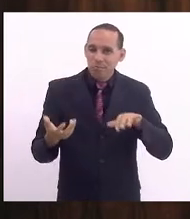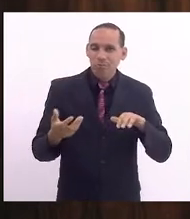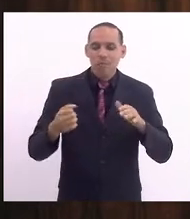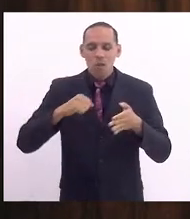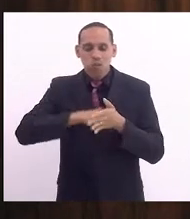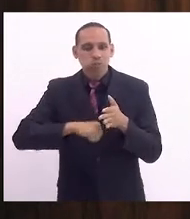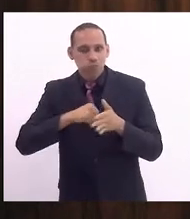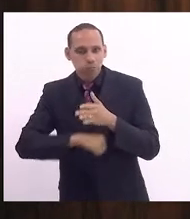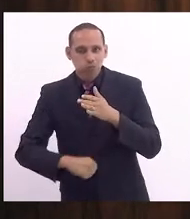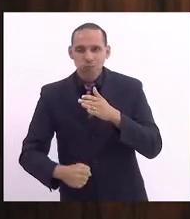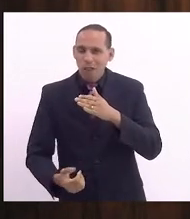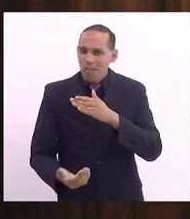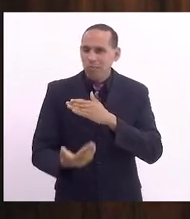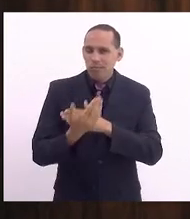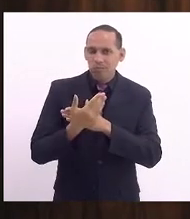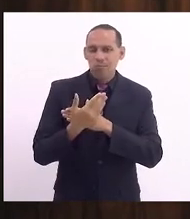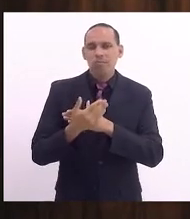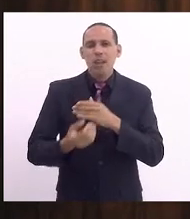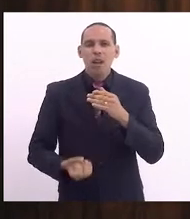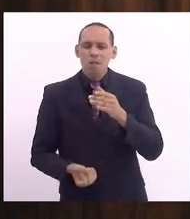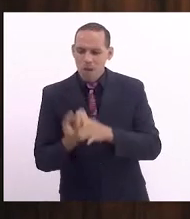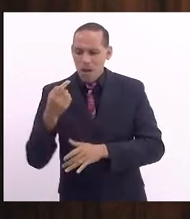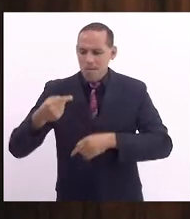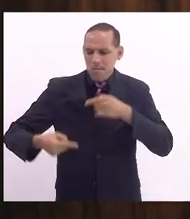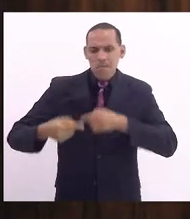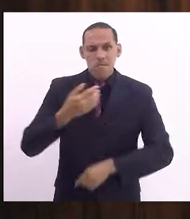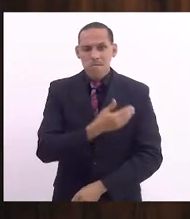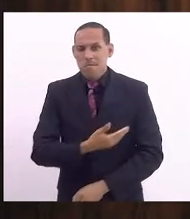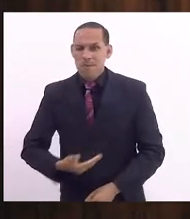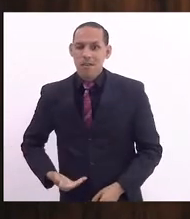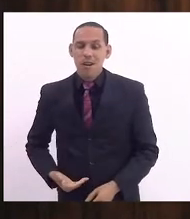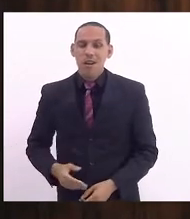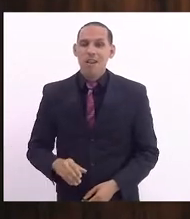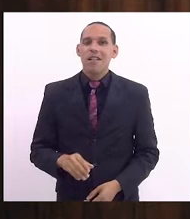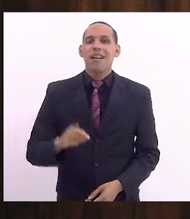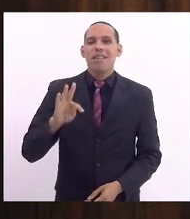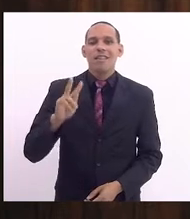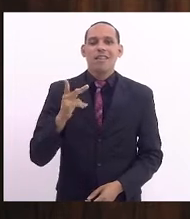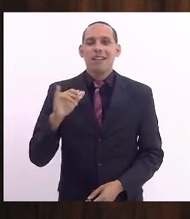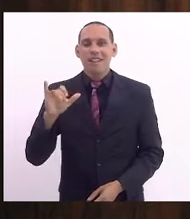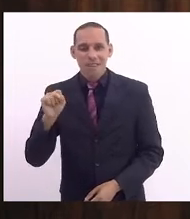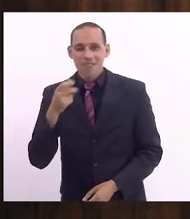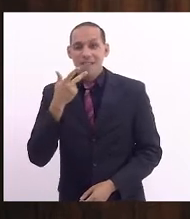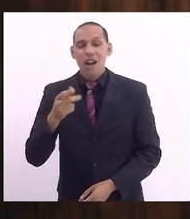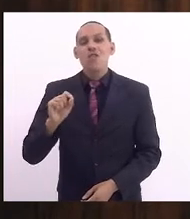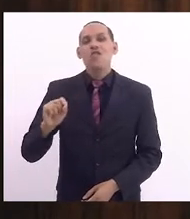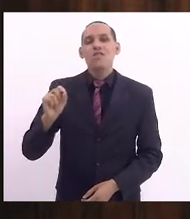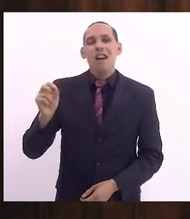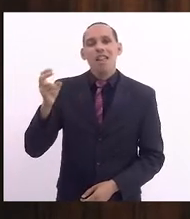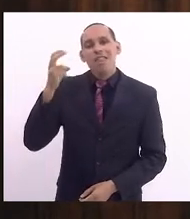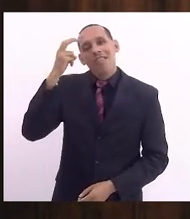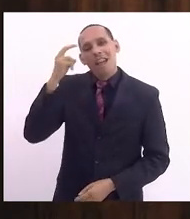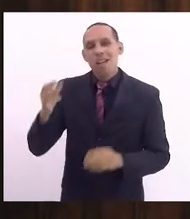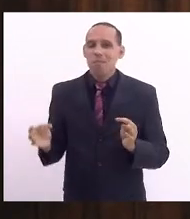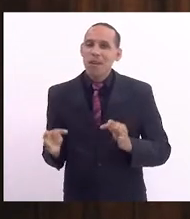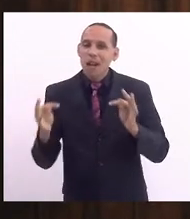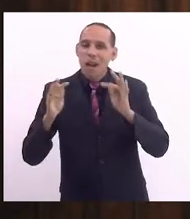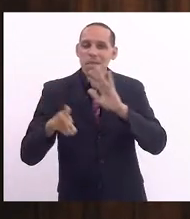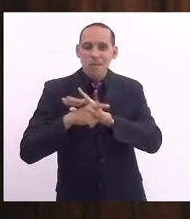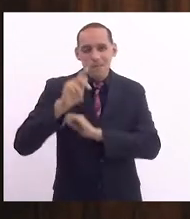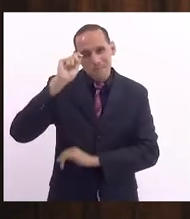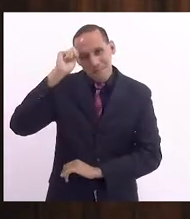inclusive construindo política pública, com, como diria nossa querida Thaís Ferreira, com inteligência e tecnologias